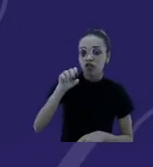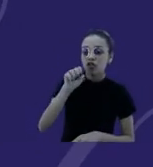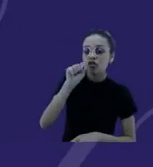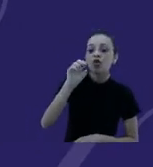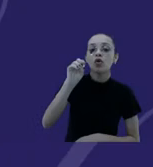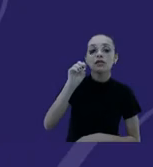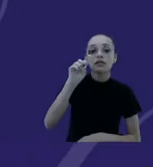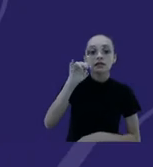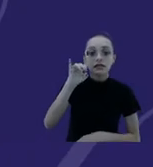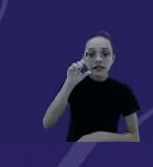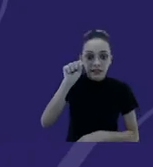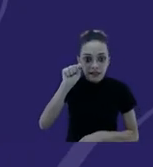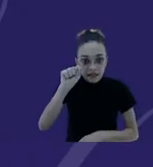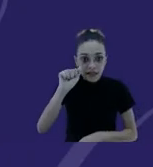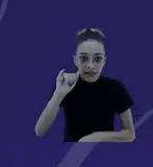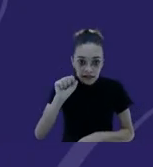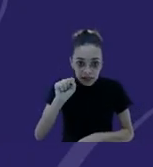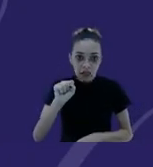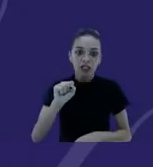Nunes, né, que